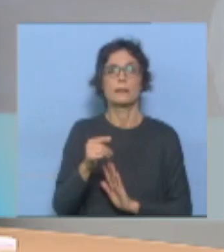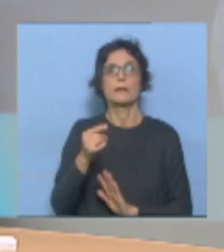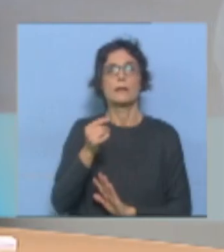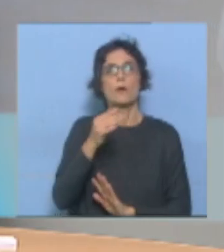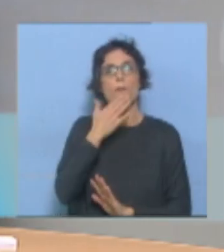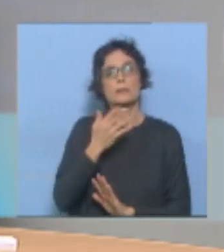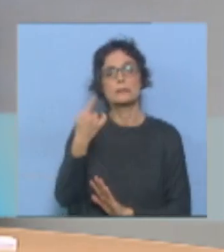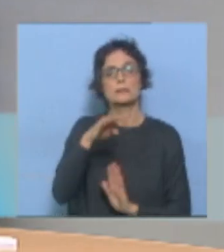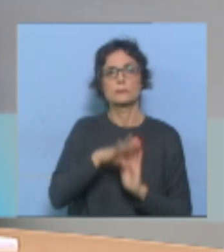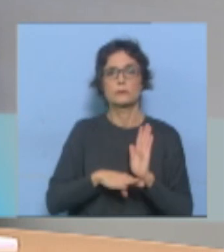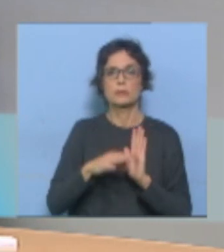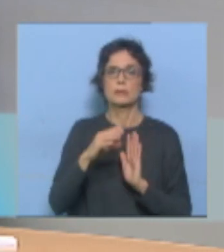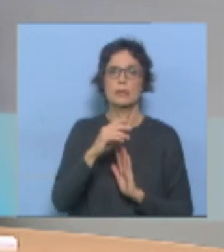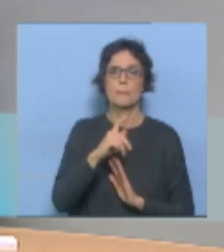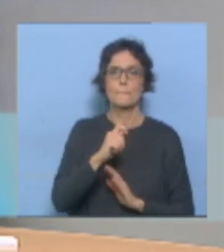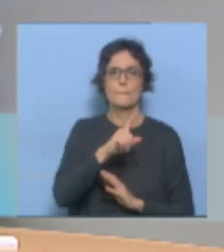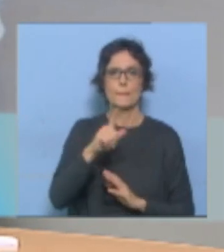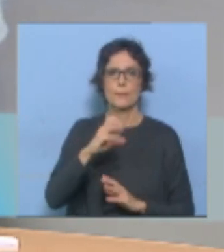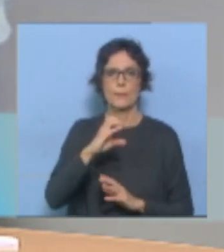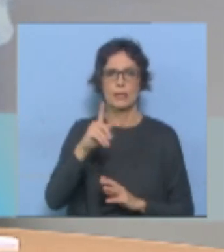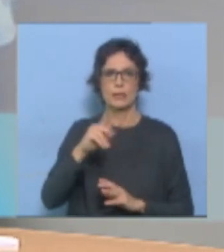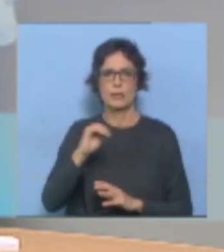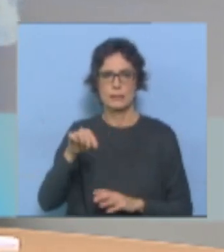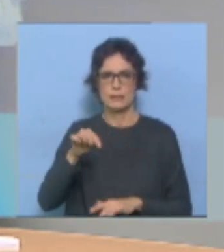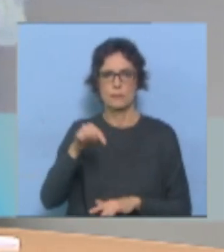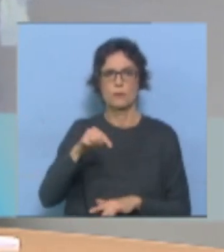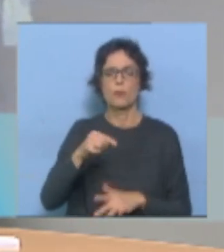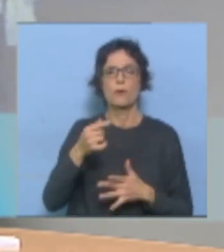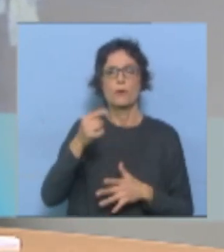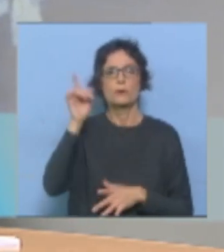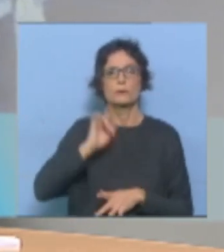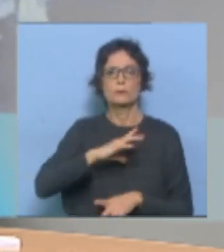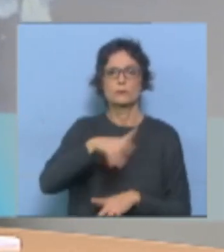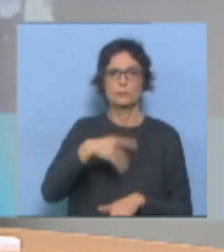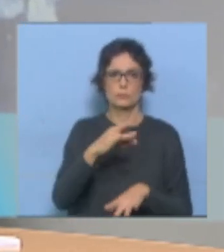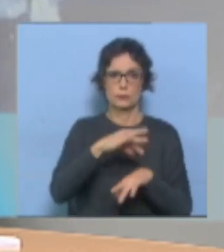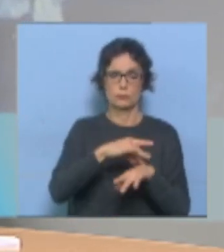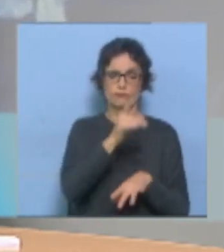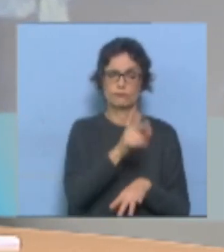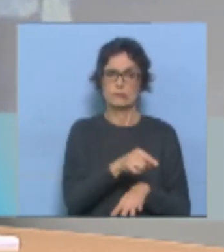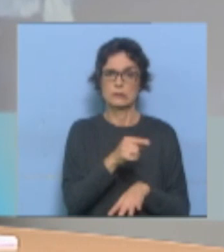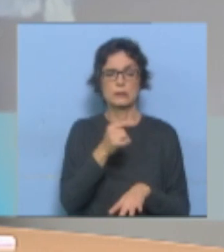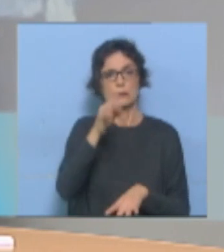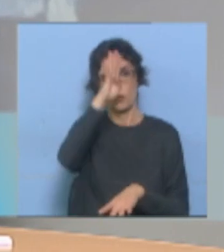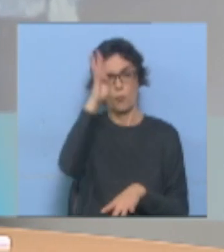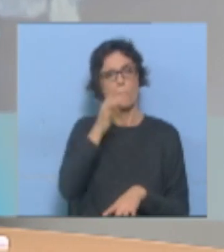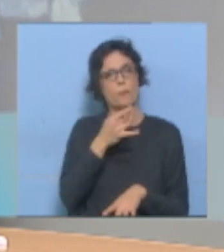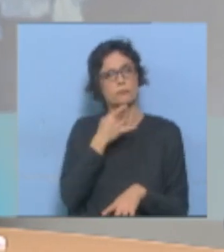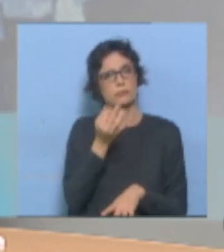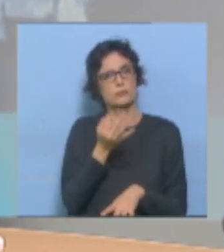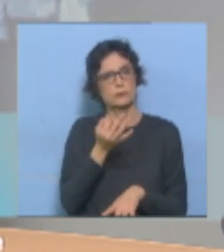Eclésia. Hoje é Dia Mundial do Doente e o Papa Francisco referiu-se e assinalou este dia com